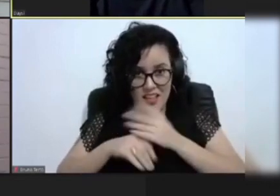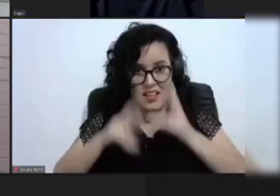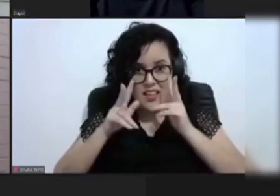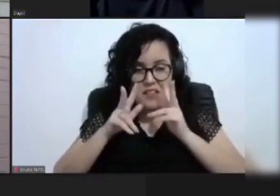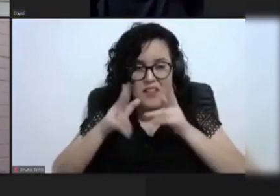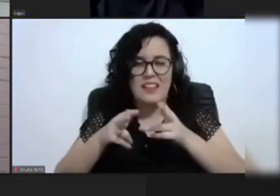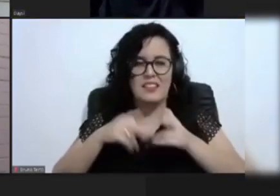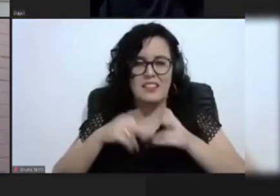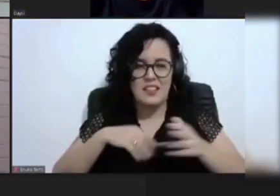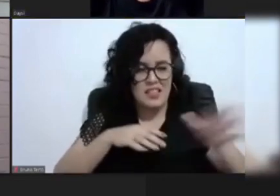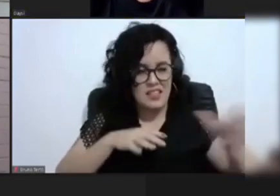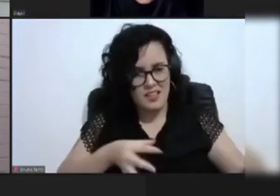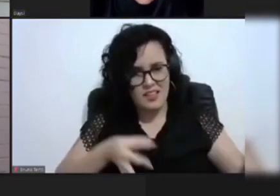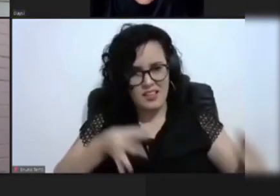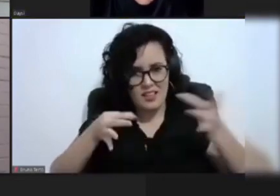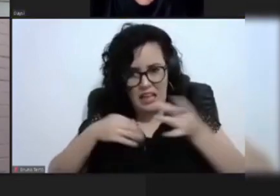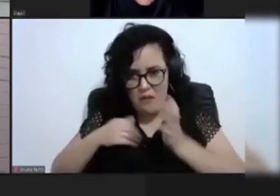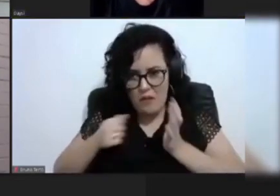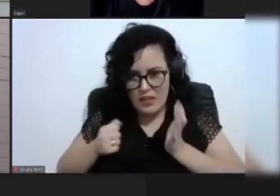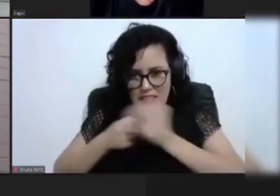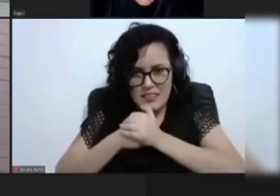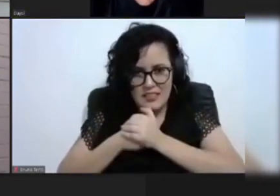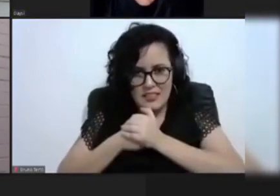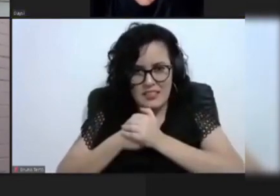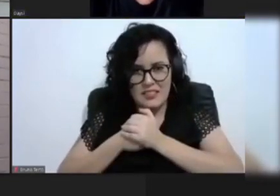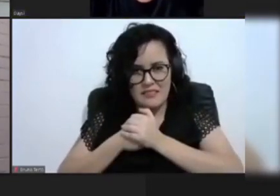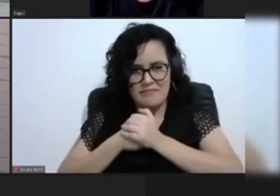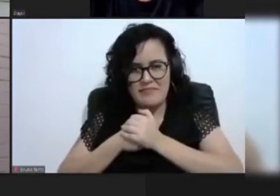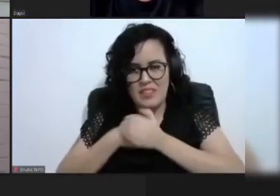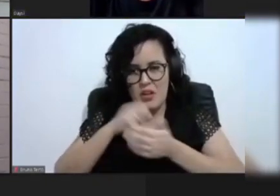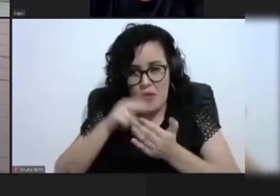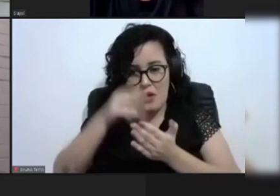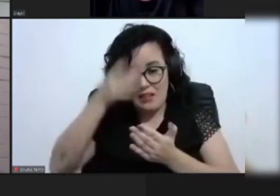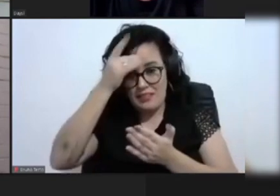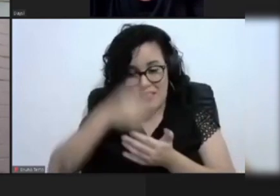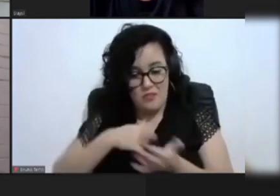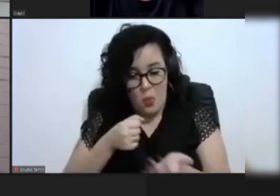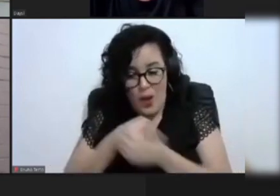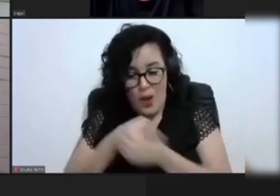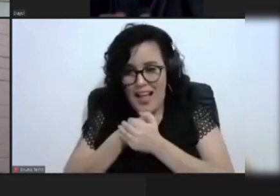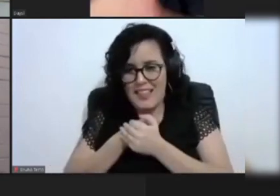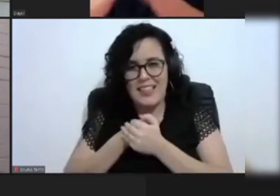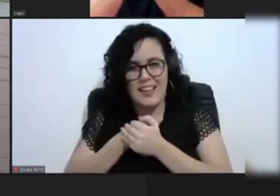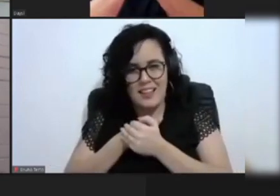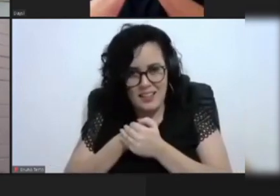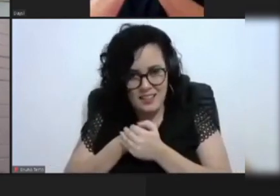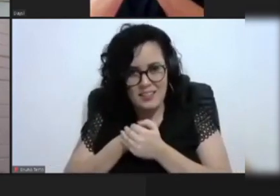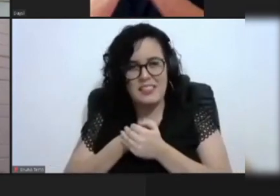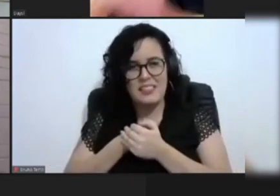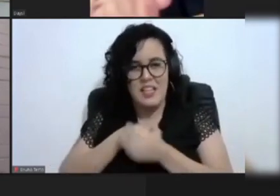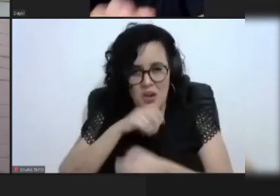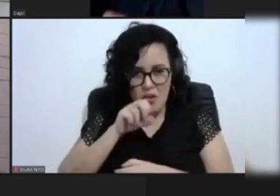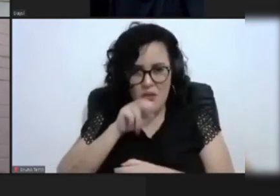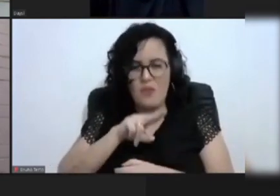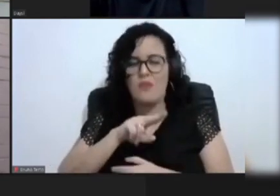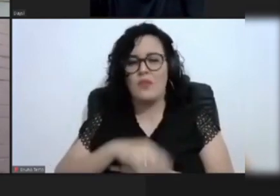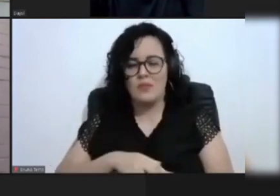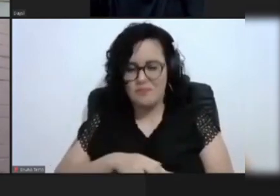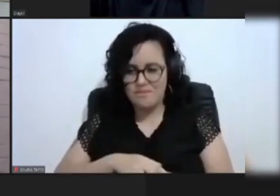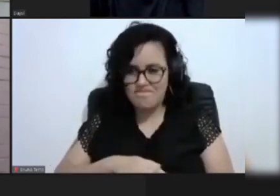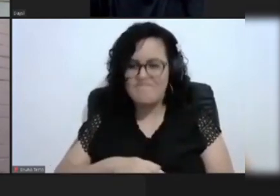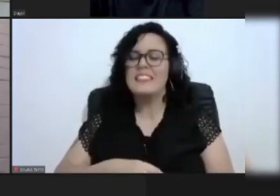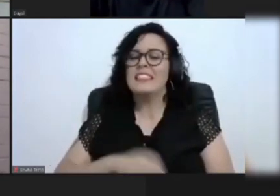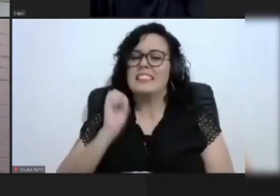Eu vou pegar a primeira cult e vou decorar. E você guardiã da última edição de uma revista cult,